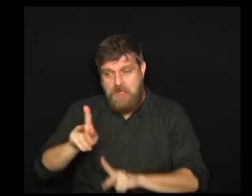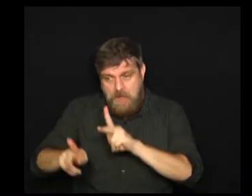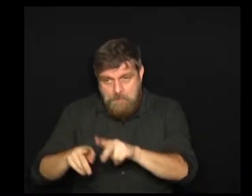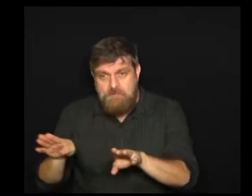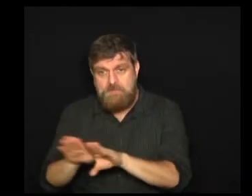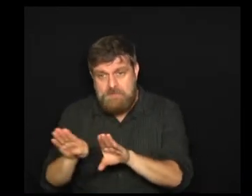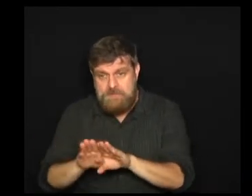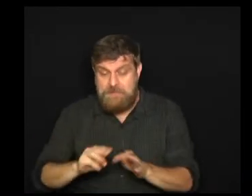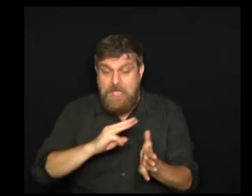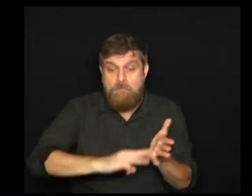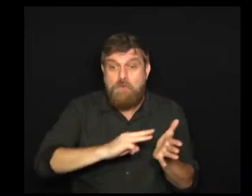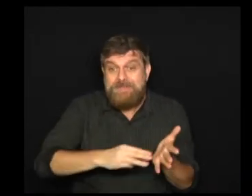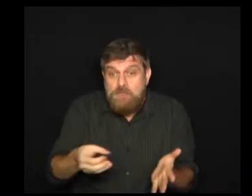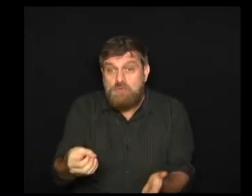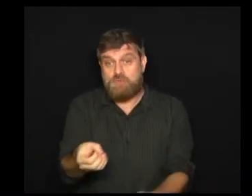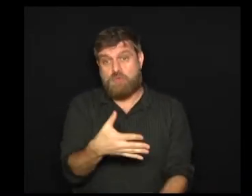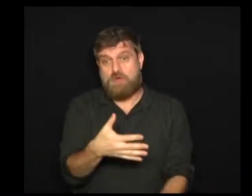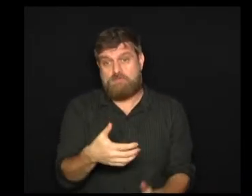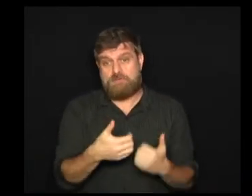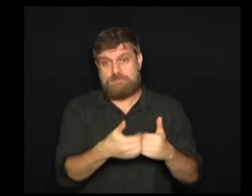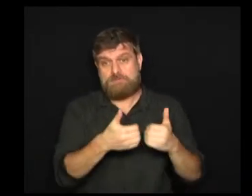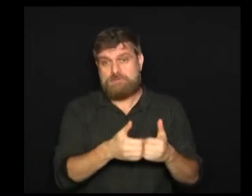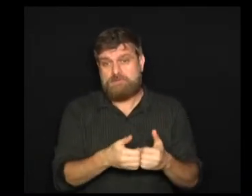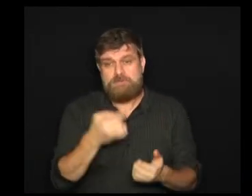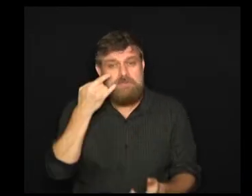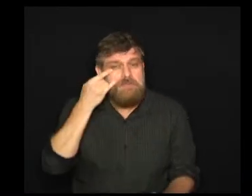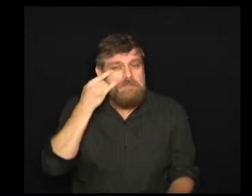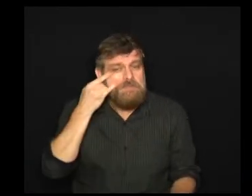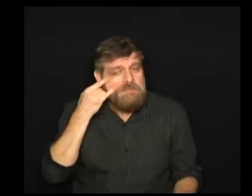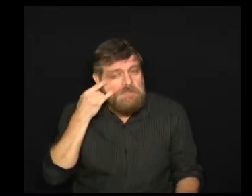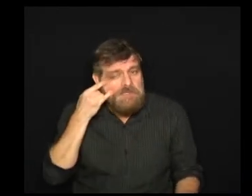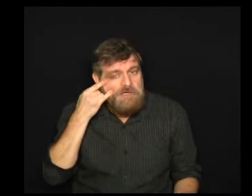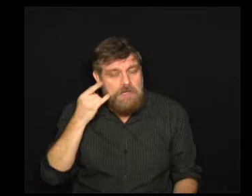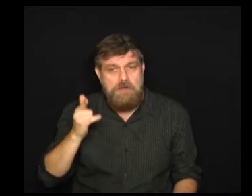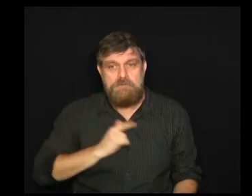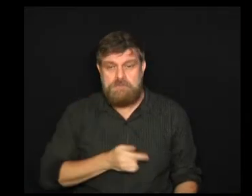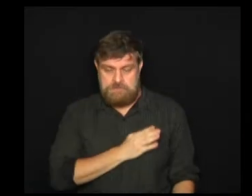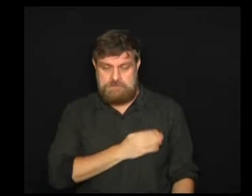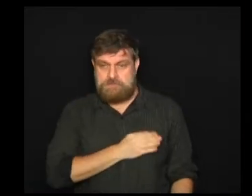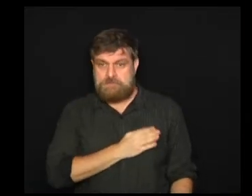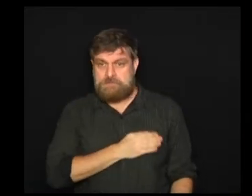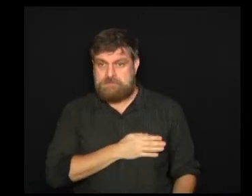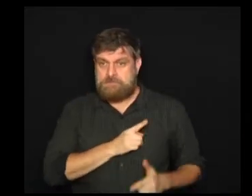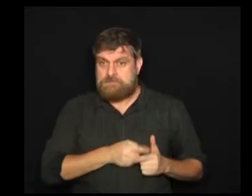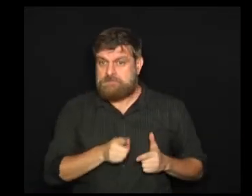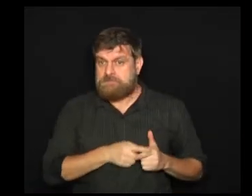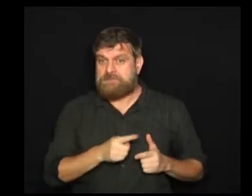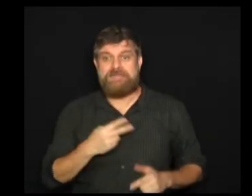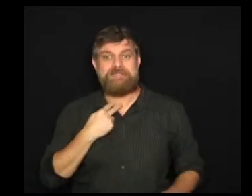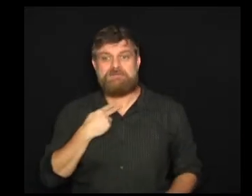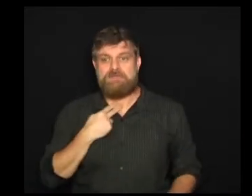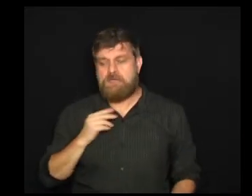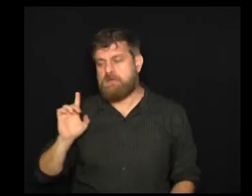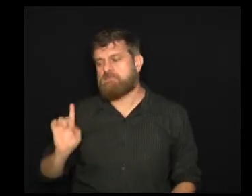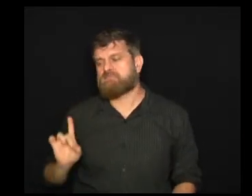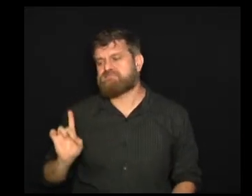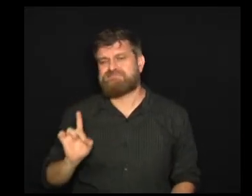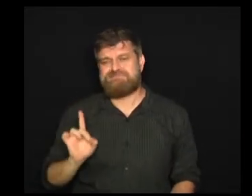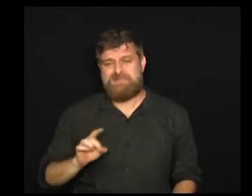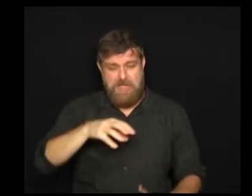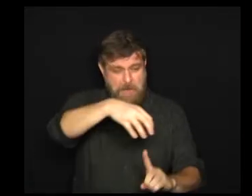novo modal. Síndrome de Down, que às vezes tem um problema cardíaco, que também não consegue se deslocar até um ponto muito